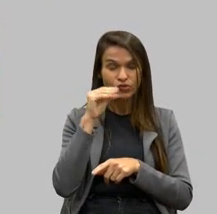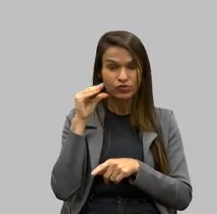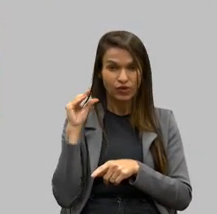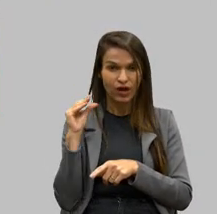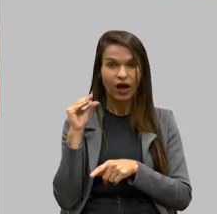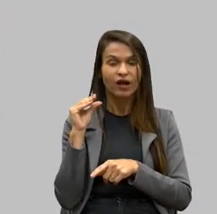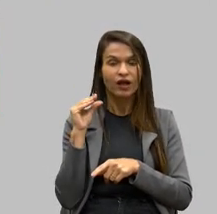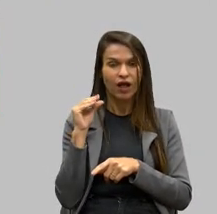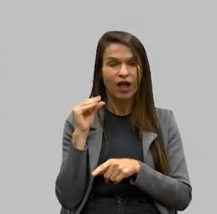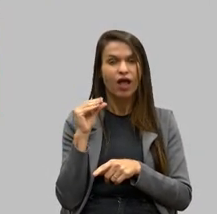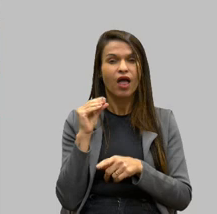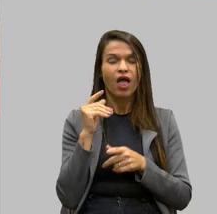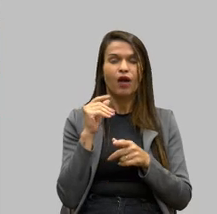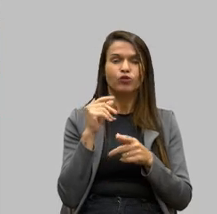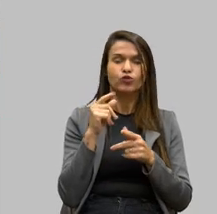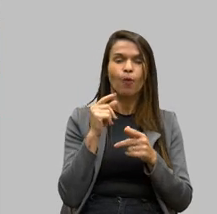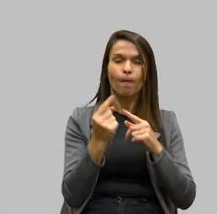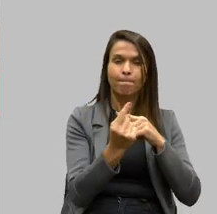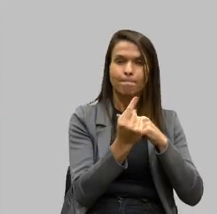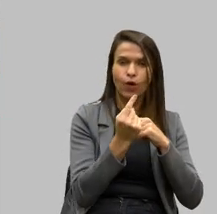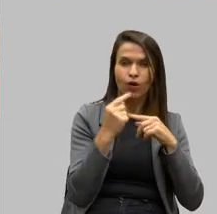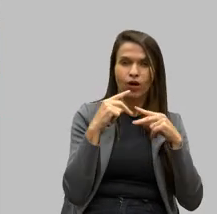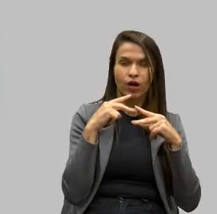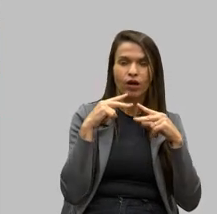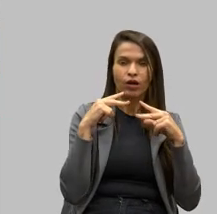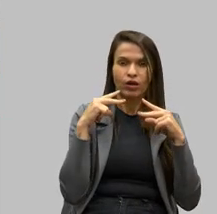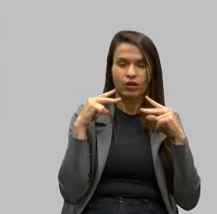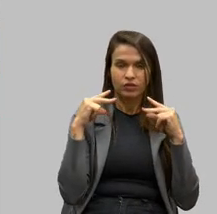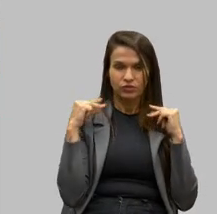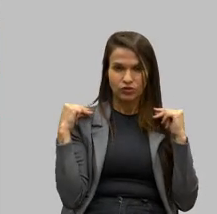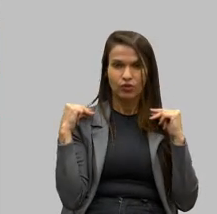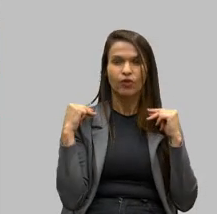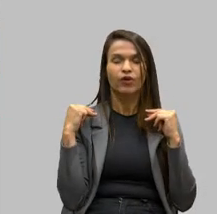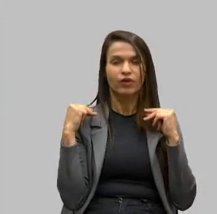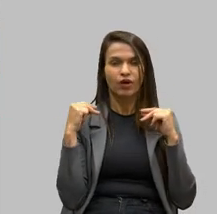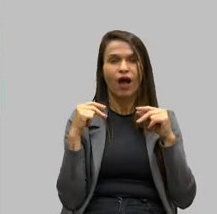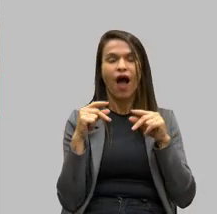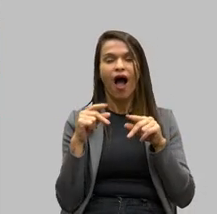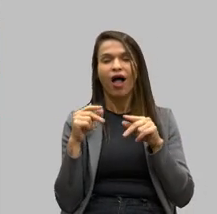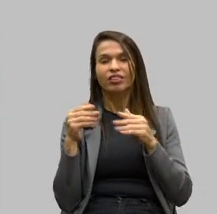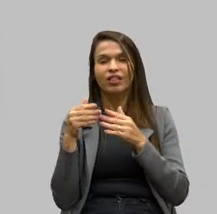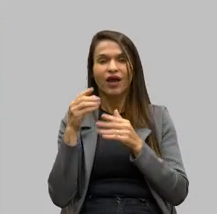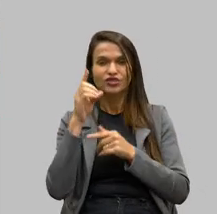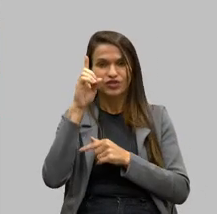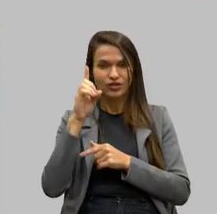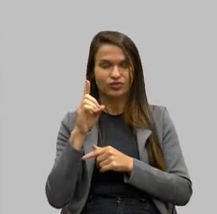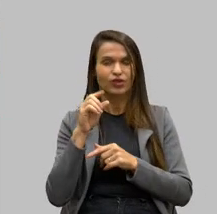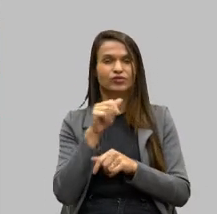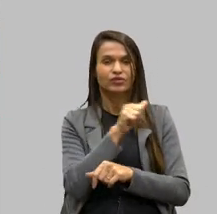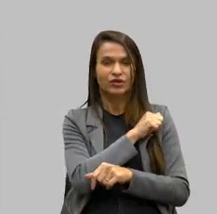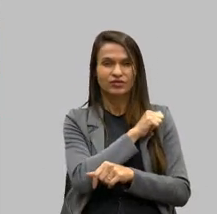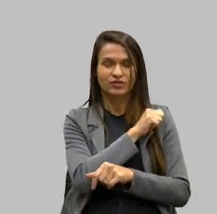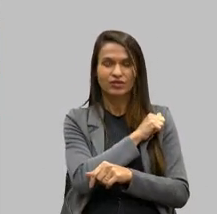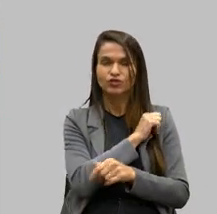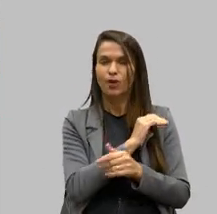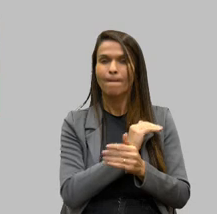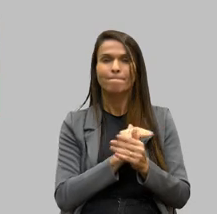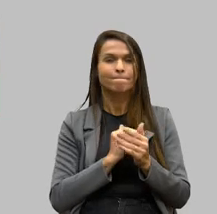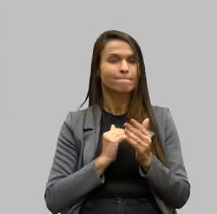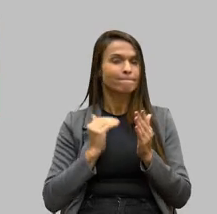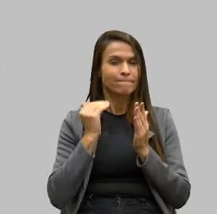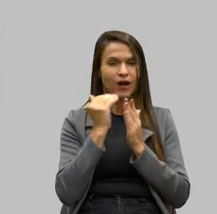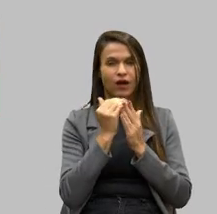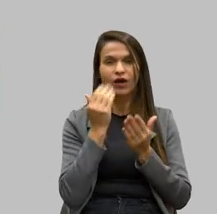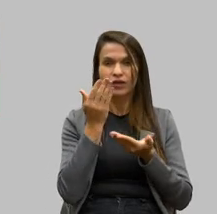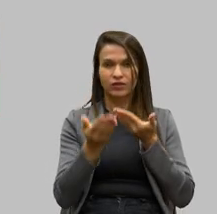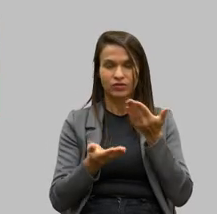desde o porteiro que está lá até a diretora, para que os nossos alunos sejam cada vez mais bem atendidos e